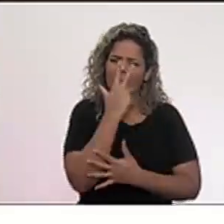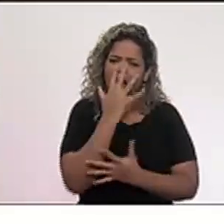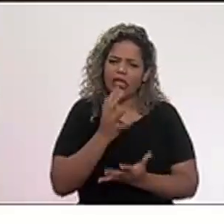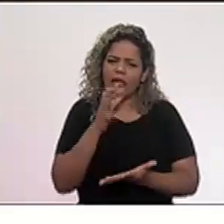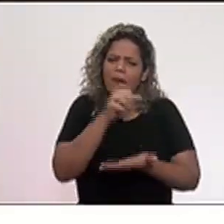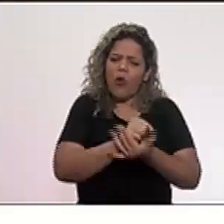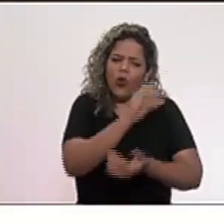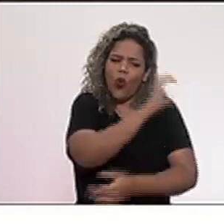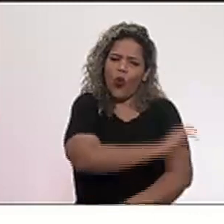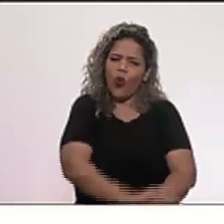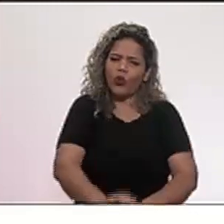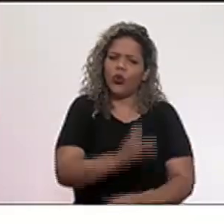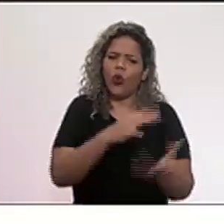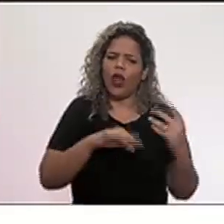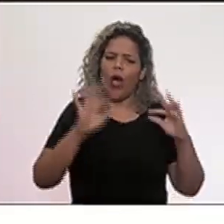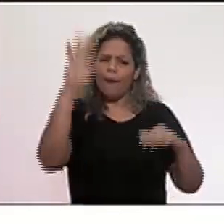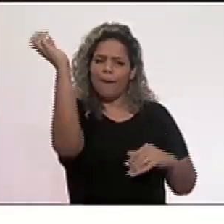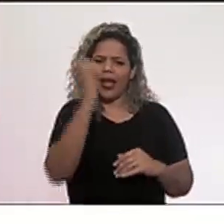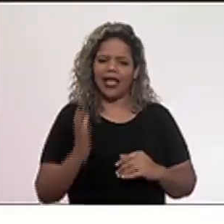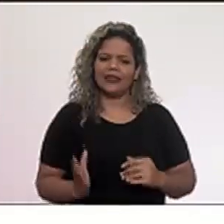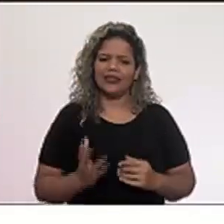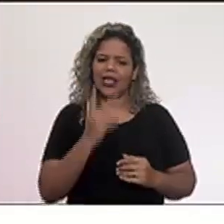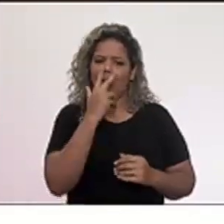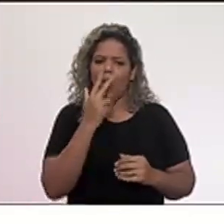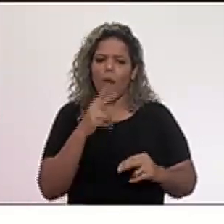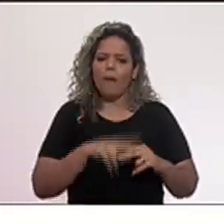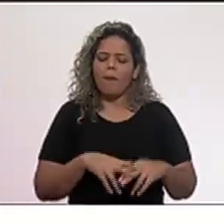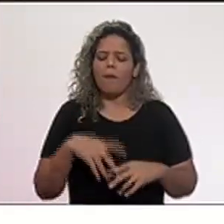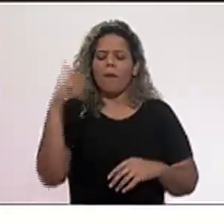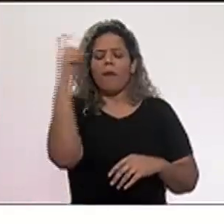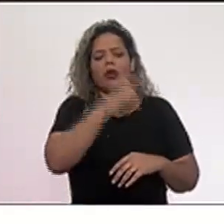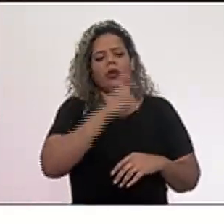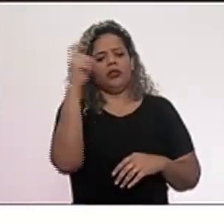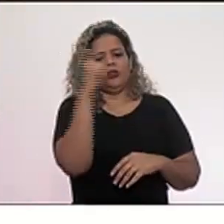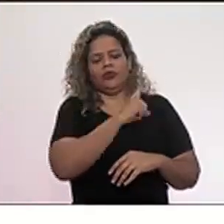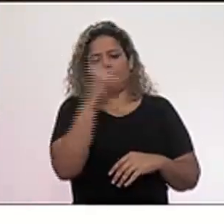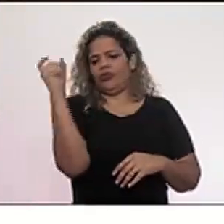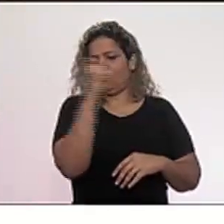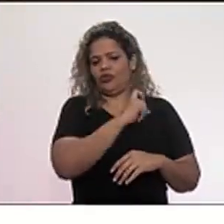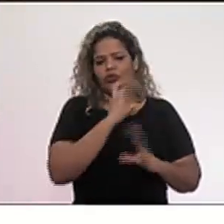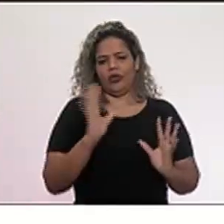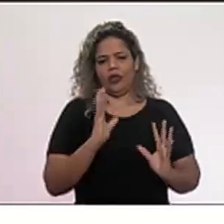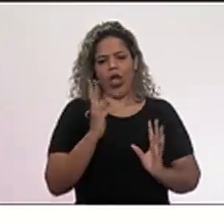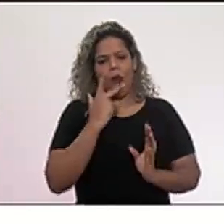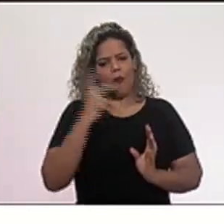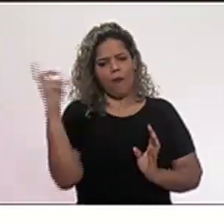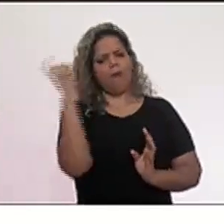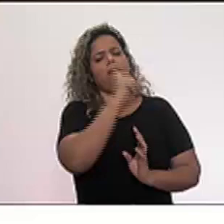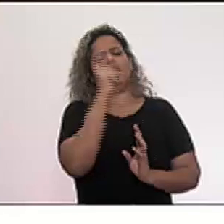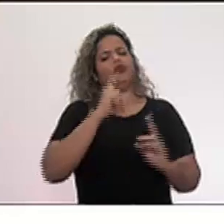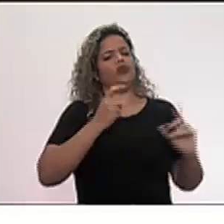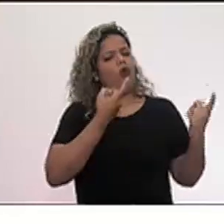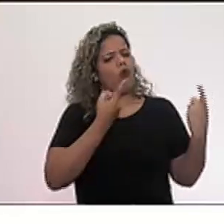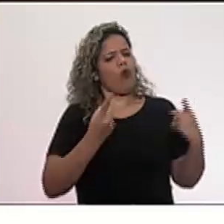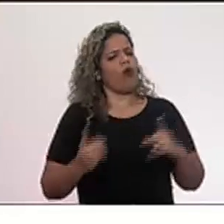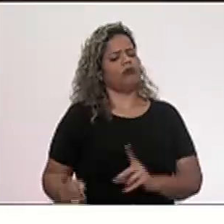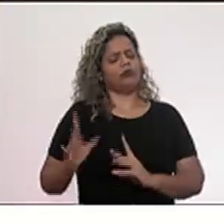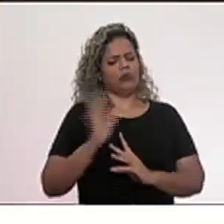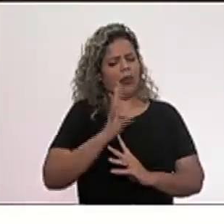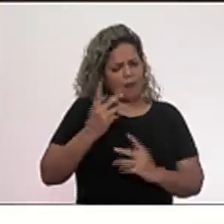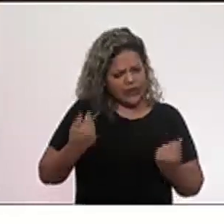na cultura do cidadão que o Brasil encarcera em massa, o que é uma mentira, o que é uma falácia. Muito ao contrário, nós